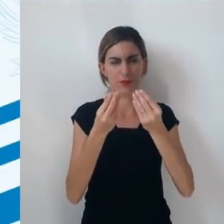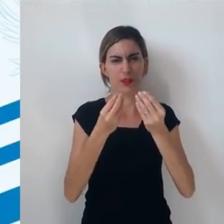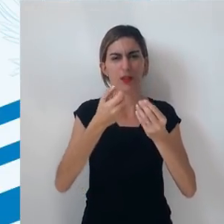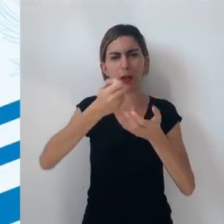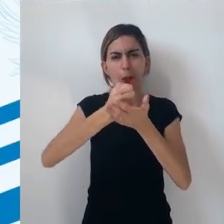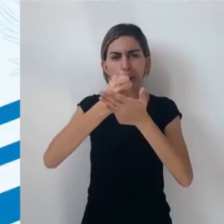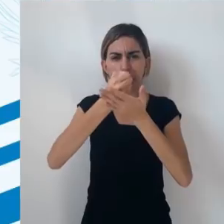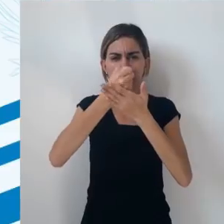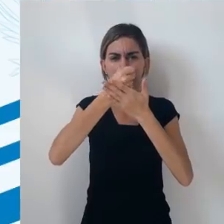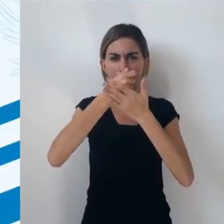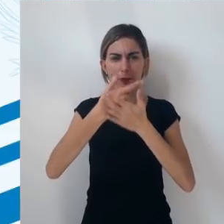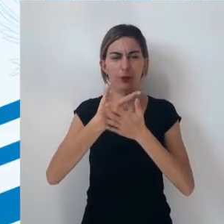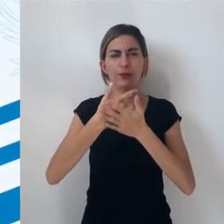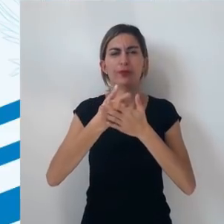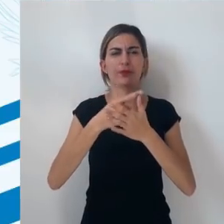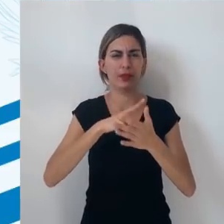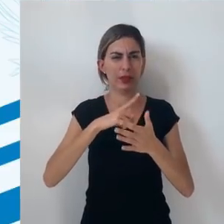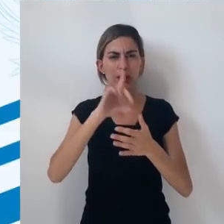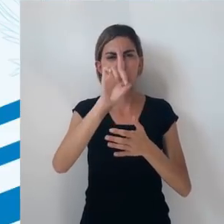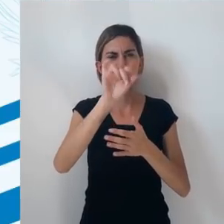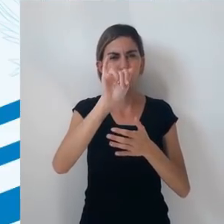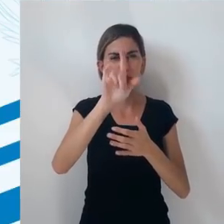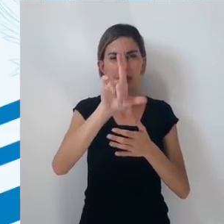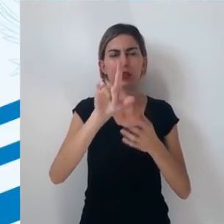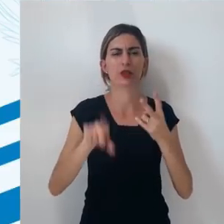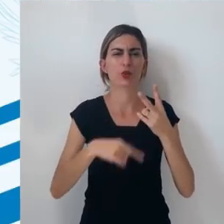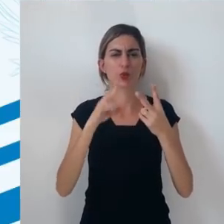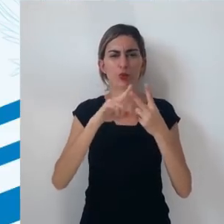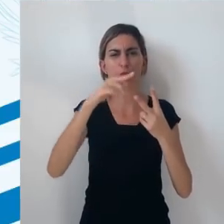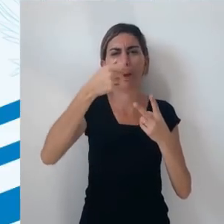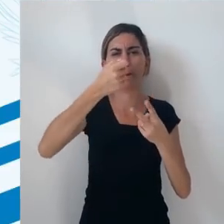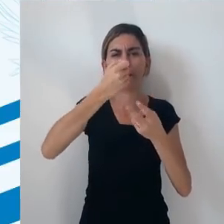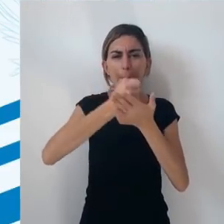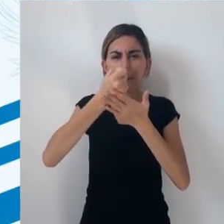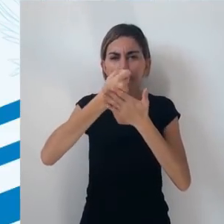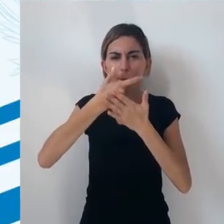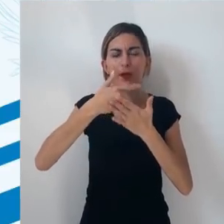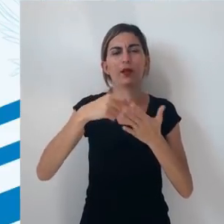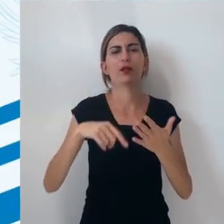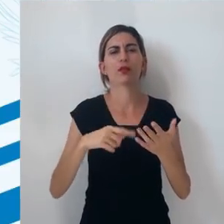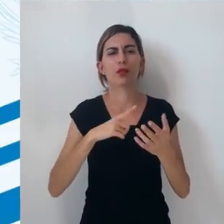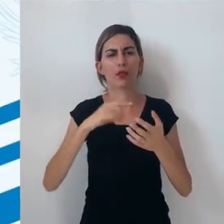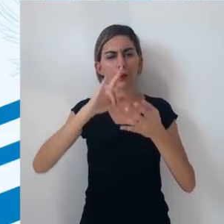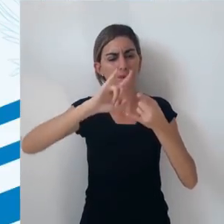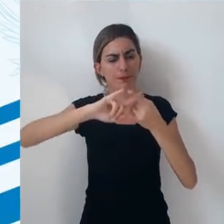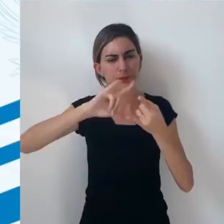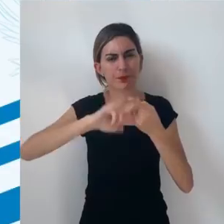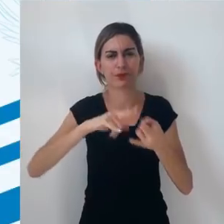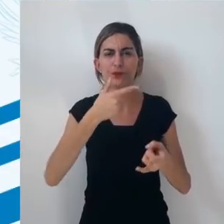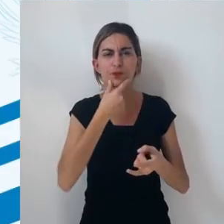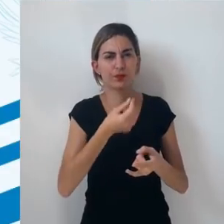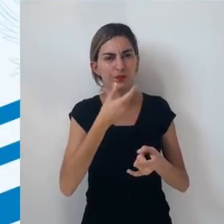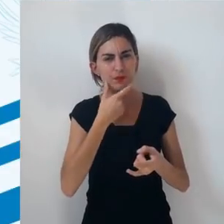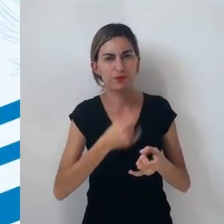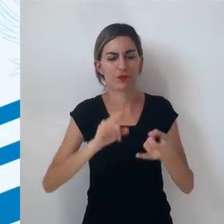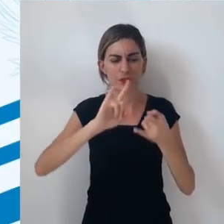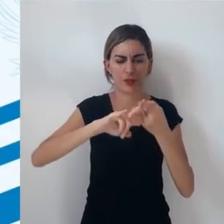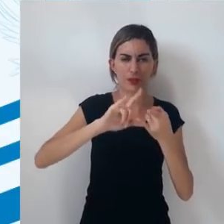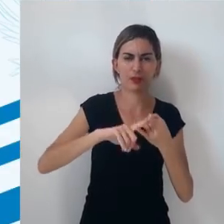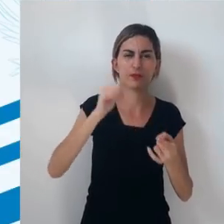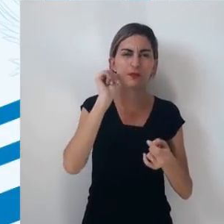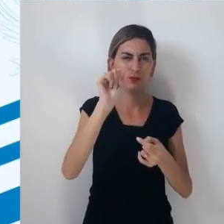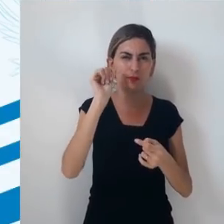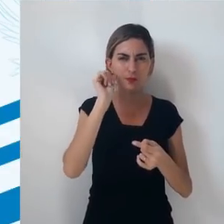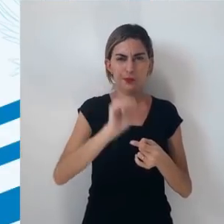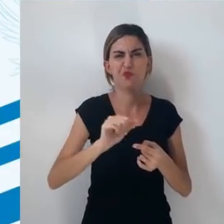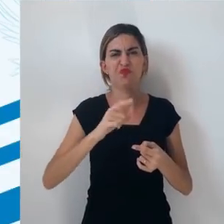são anticonceptivos. A gente tem o DIU, a gente tem a pílula, tem o preservativo masculino,